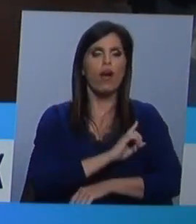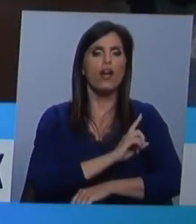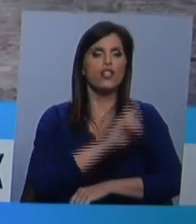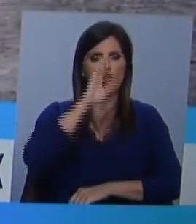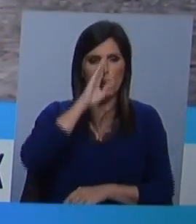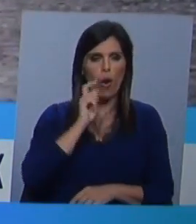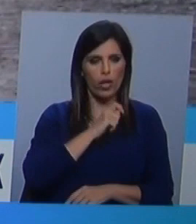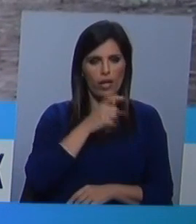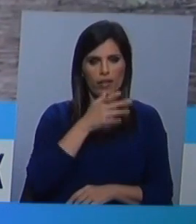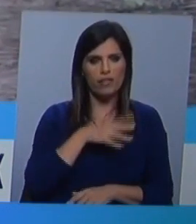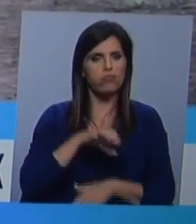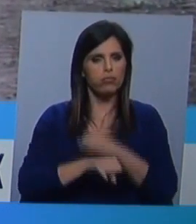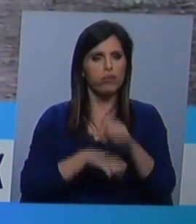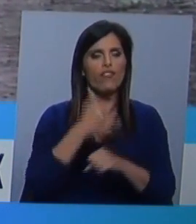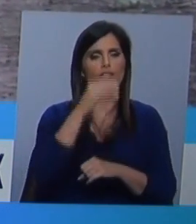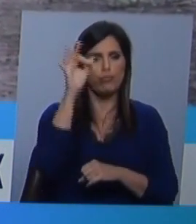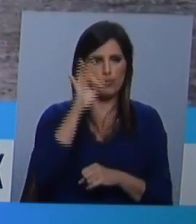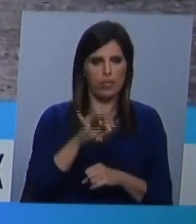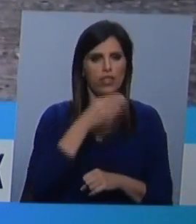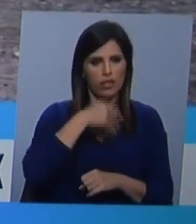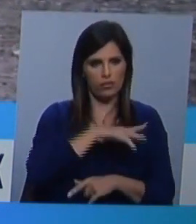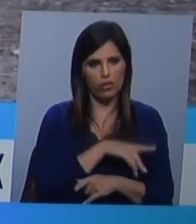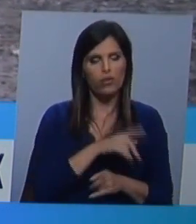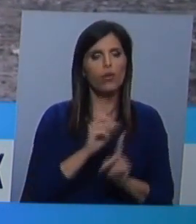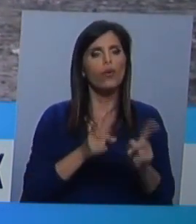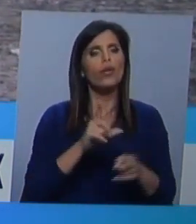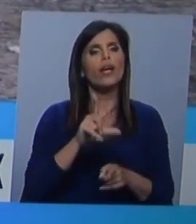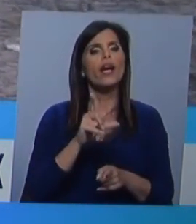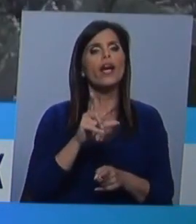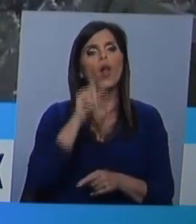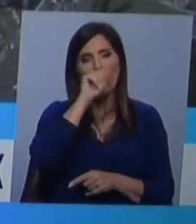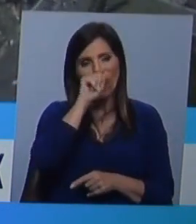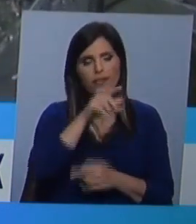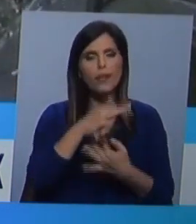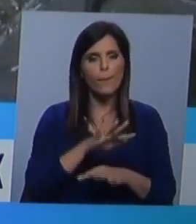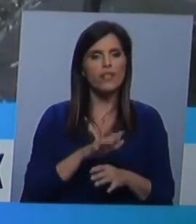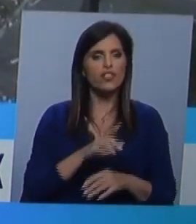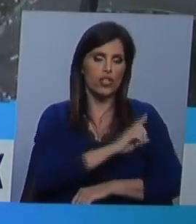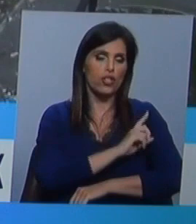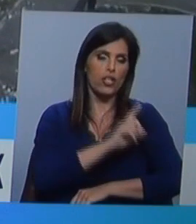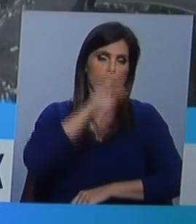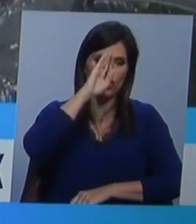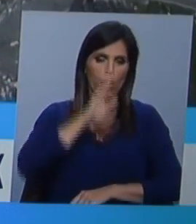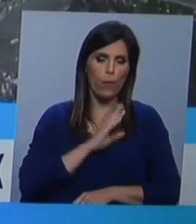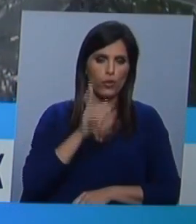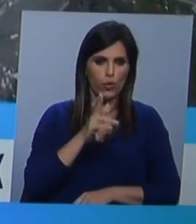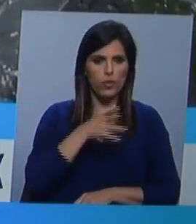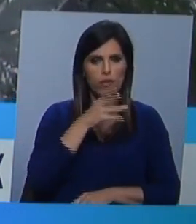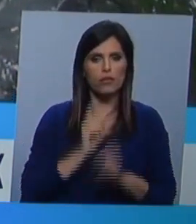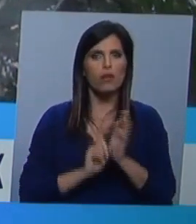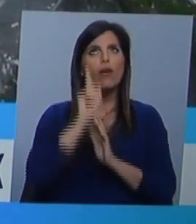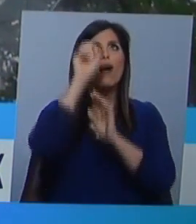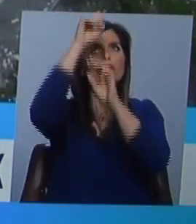recuperaram 20% do território no que diz respeito à província do Lugansk, mas enquanto isso as forças russas dizem que abateram um avião